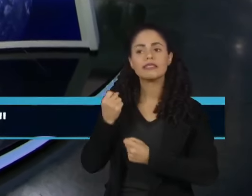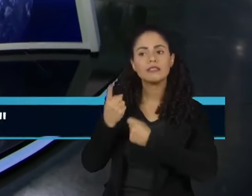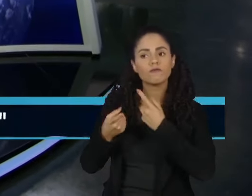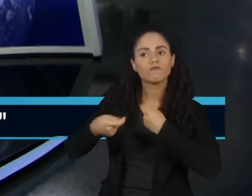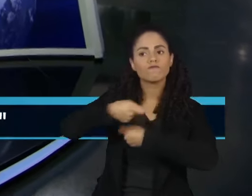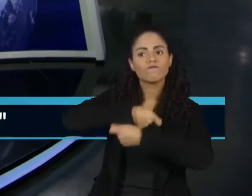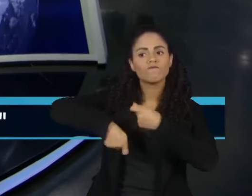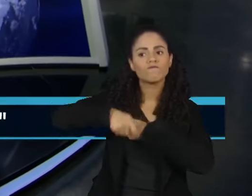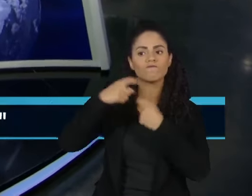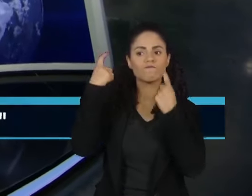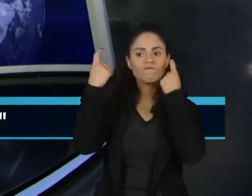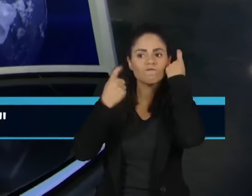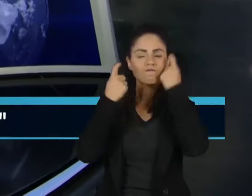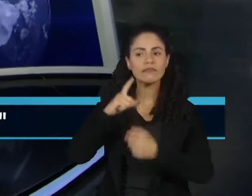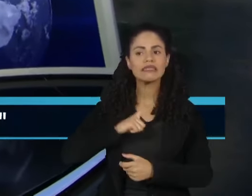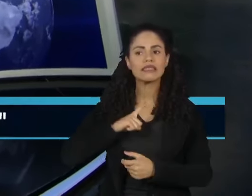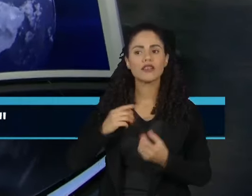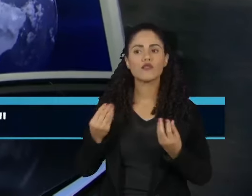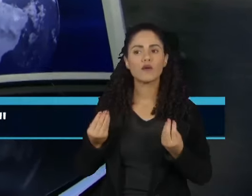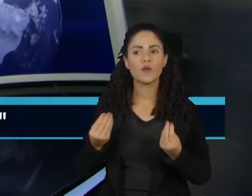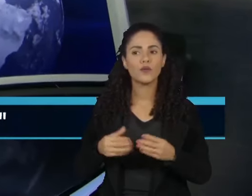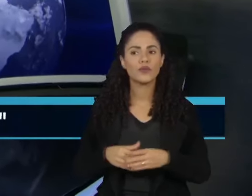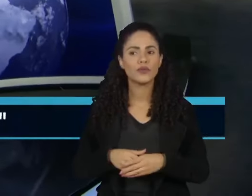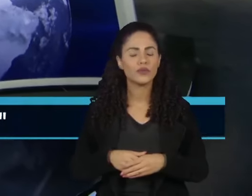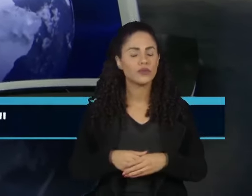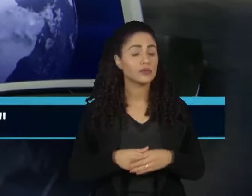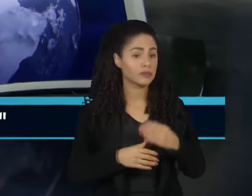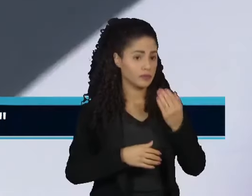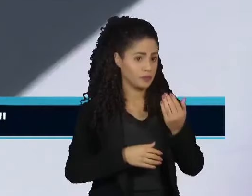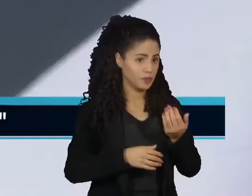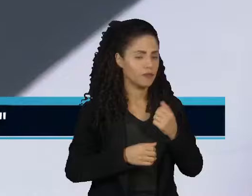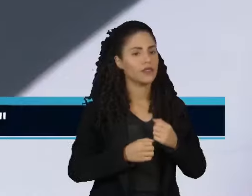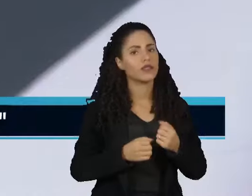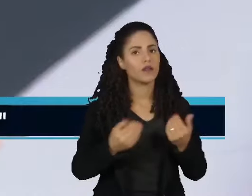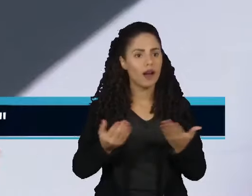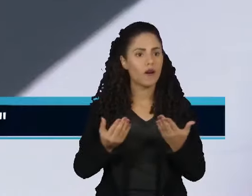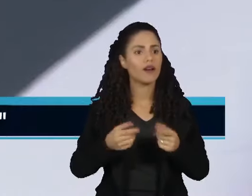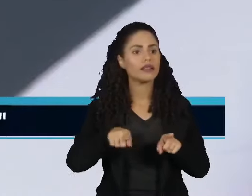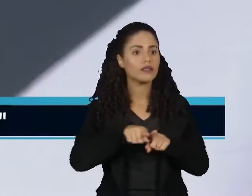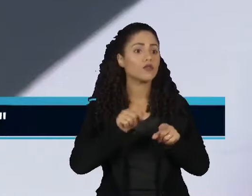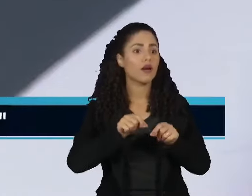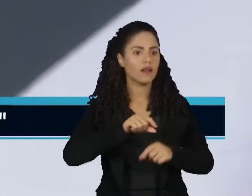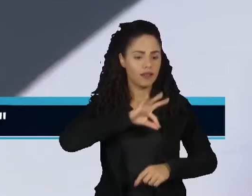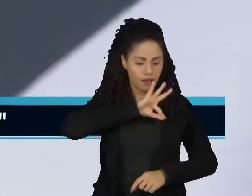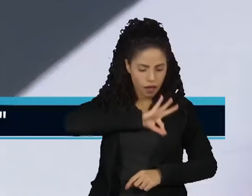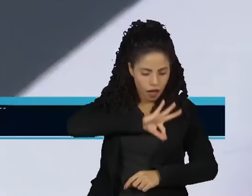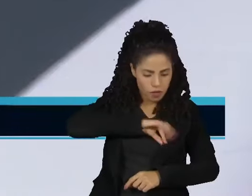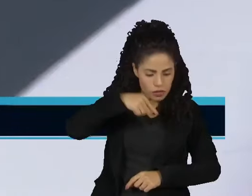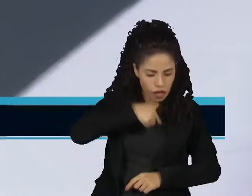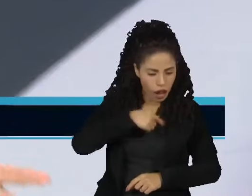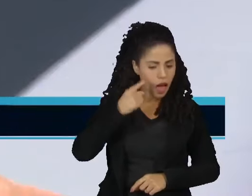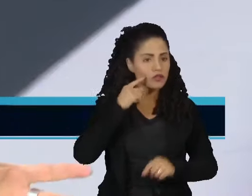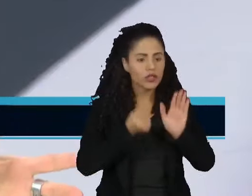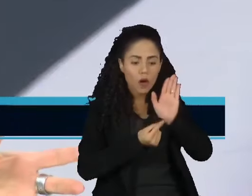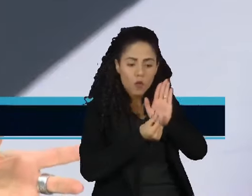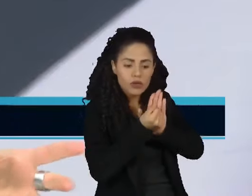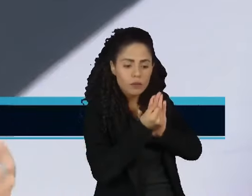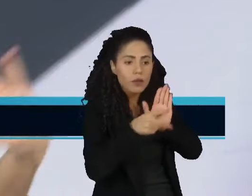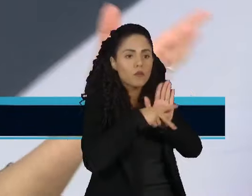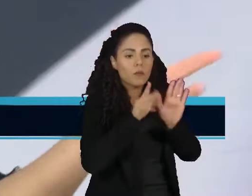demonstram preocupação. Lhe parece precipitado? É que tem um deslocamento da renda, né? Então, se desloca a renda para esse circuito e não para o